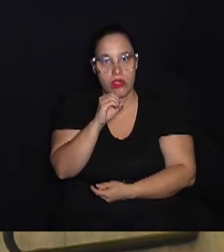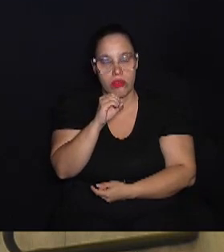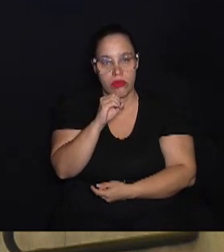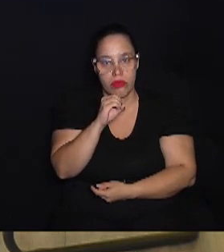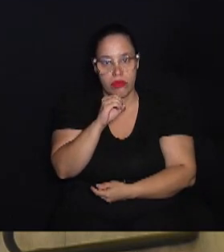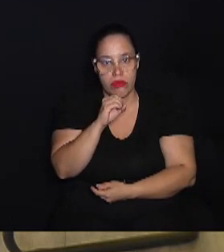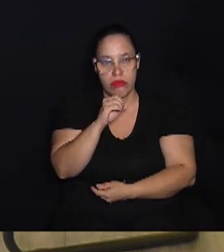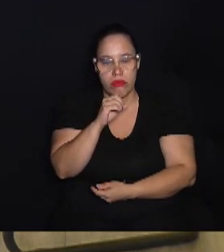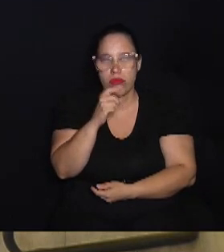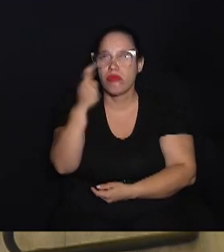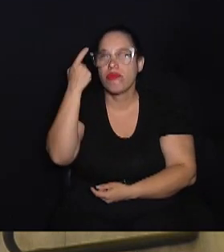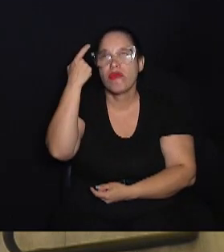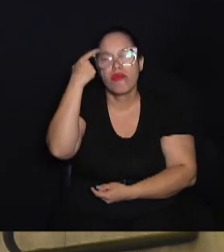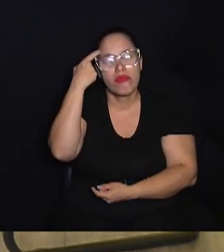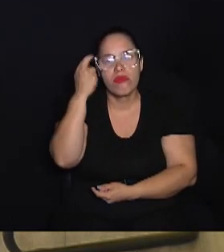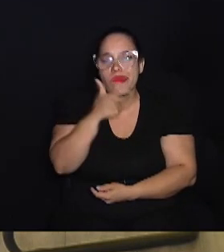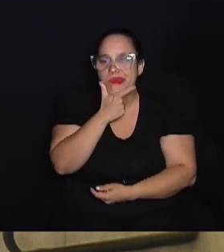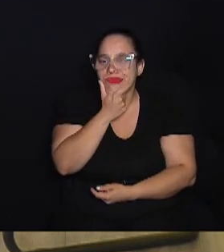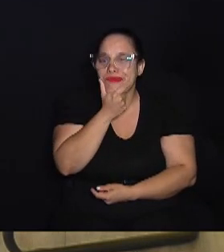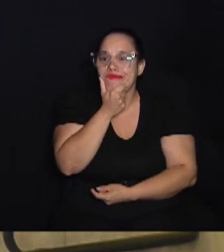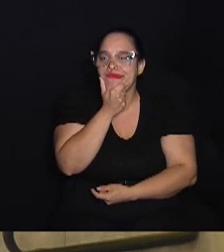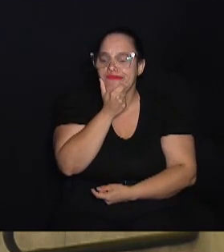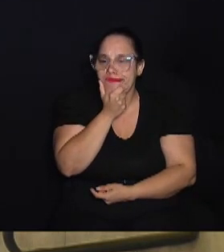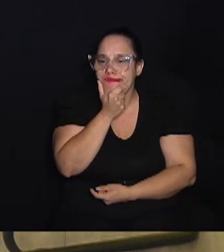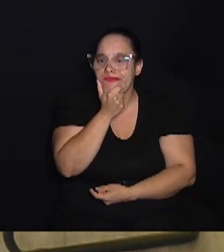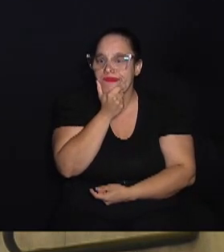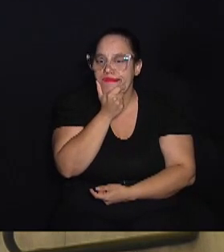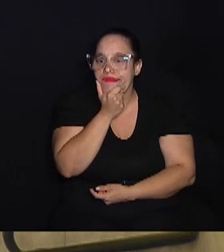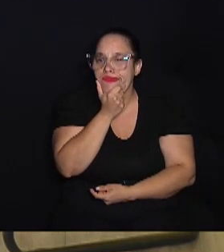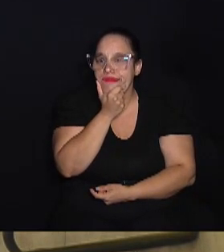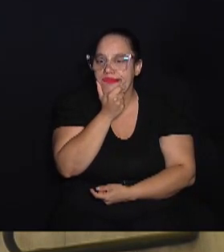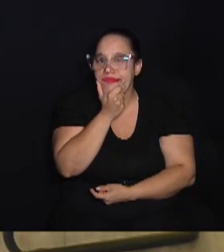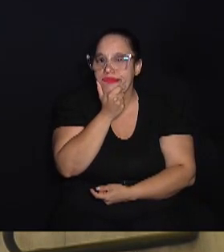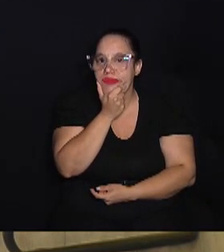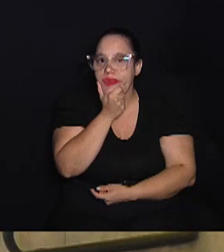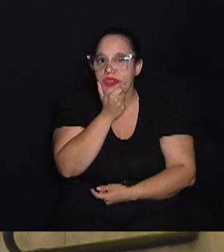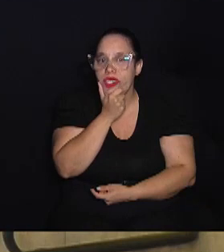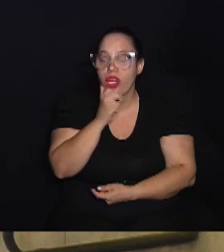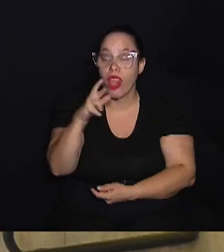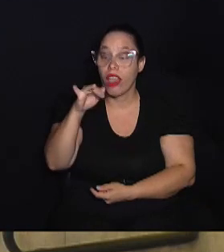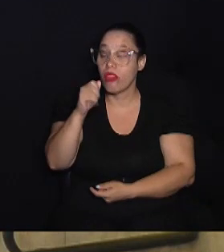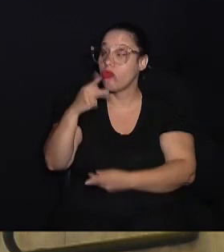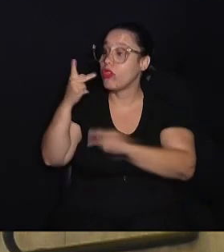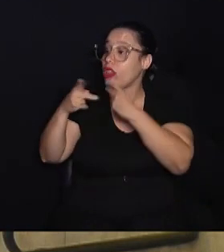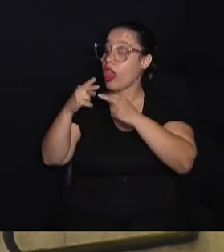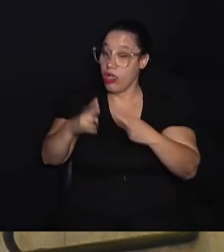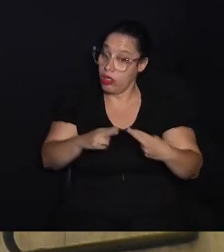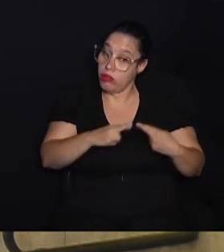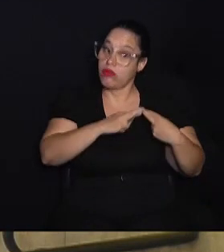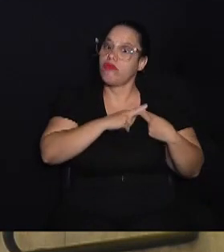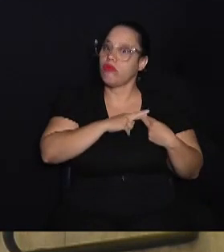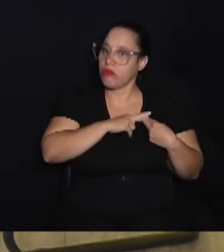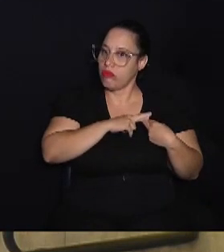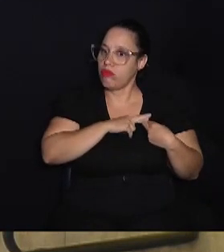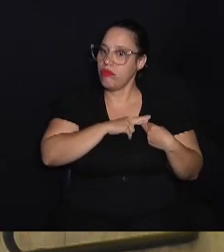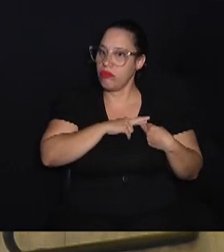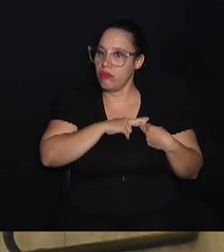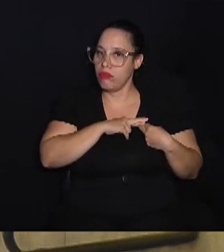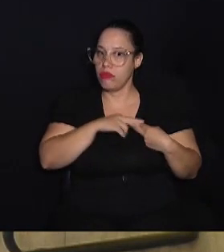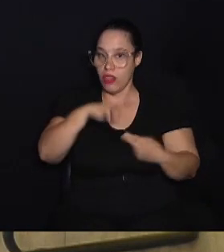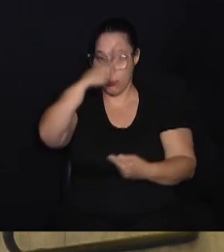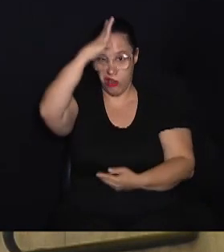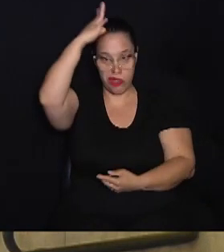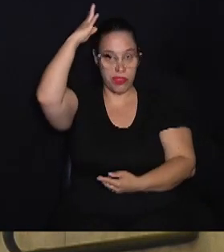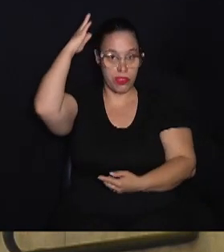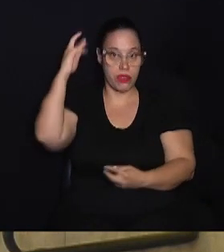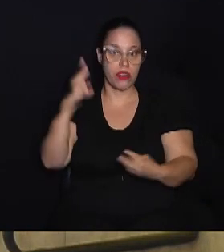gente pensa, inclusive, nessa questão de, como a Ana falou, de responsabilizar, o tenente também